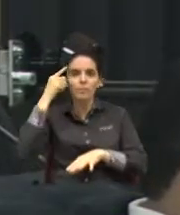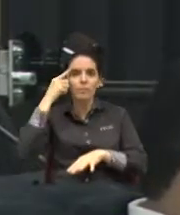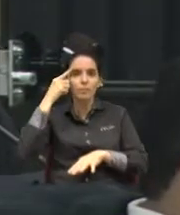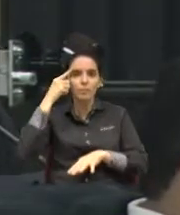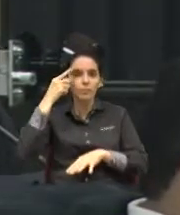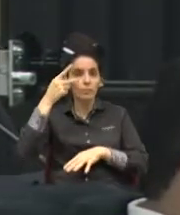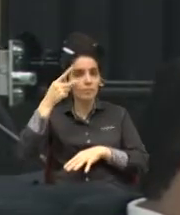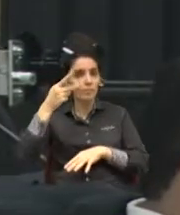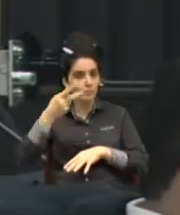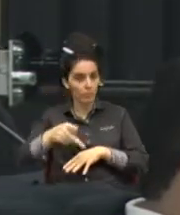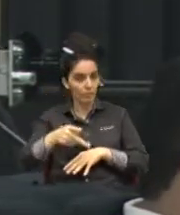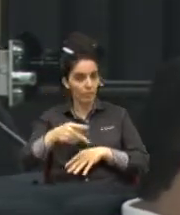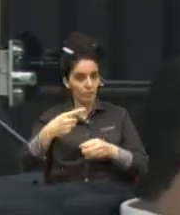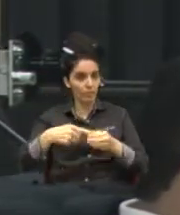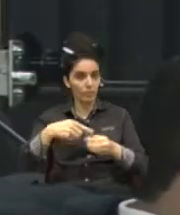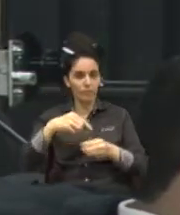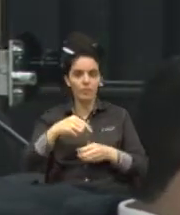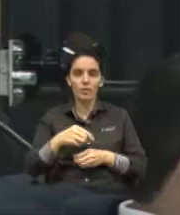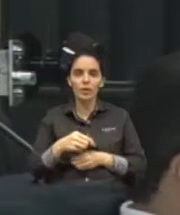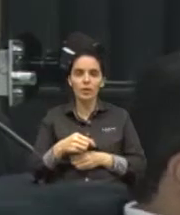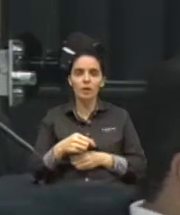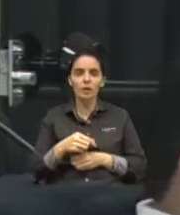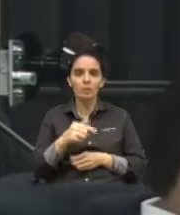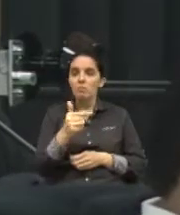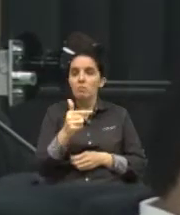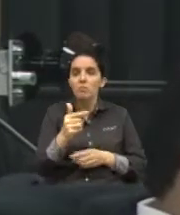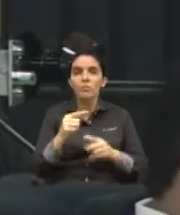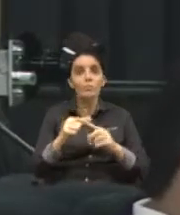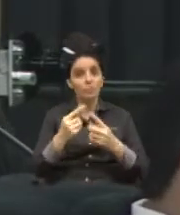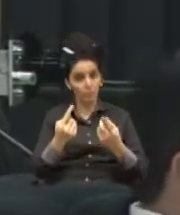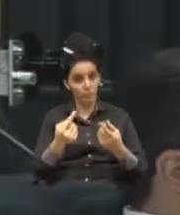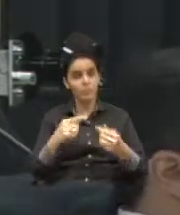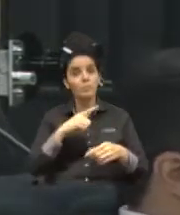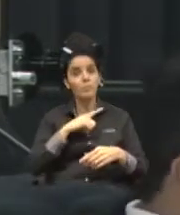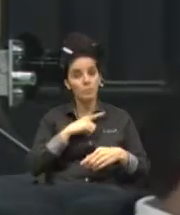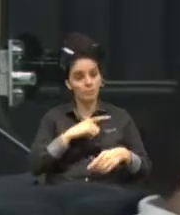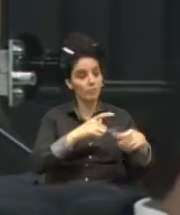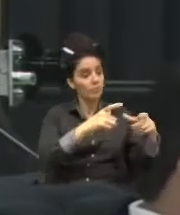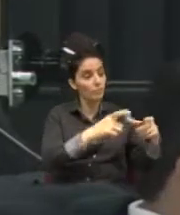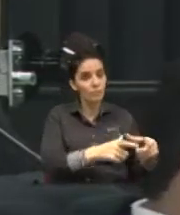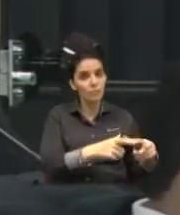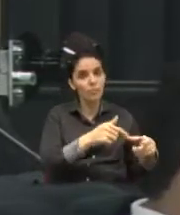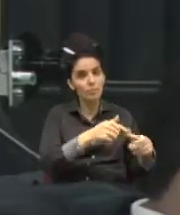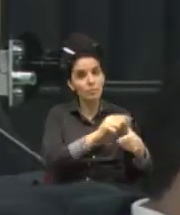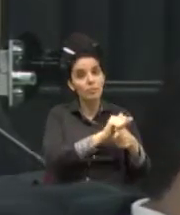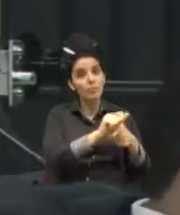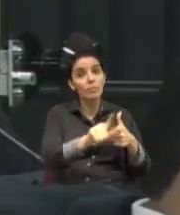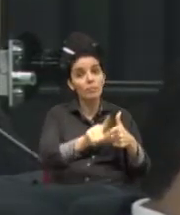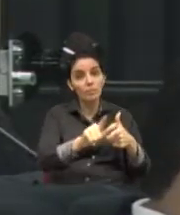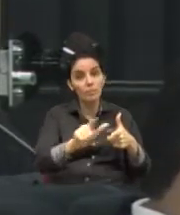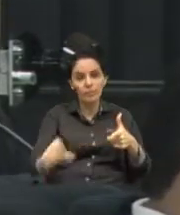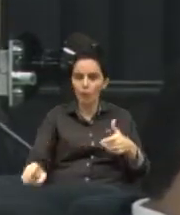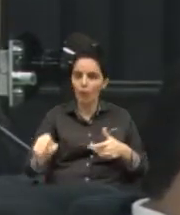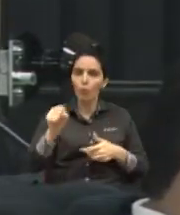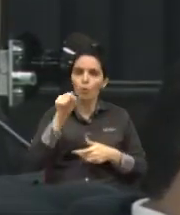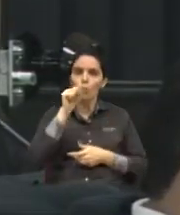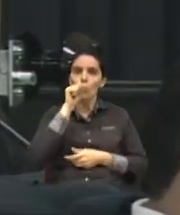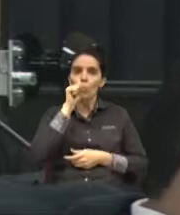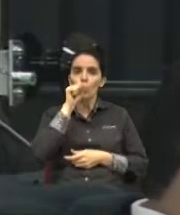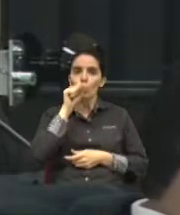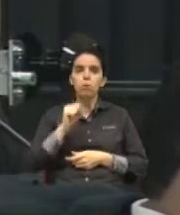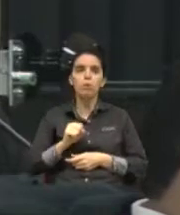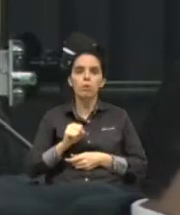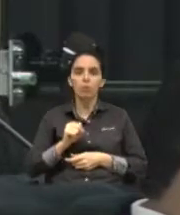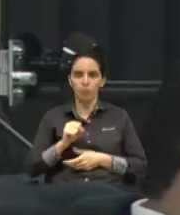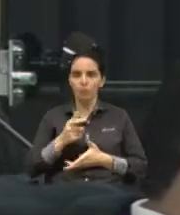pastor disse, existem pontos na cidade, inclusive, que alugam esse narguilé